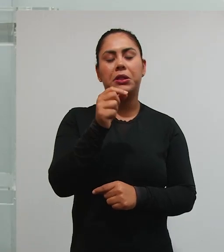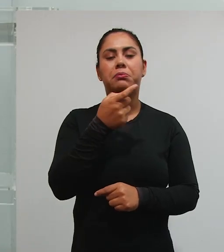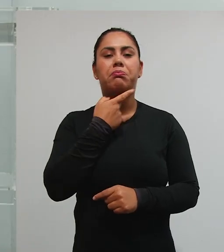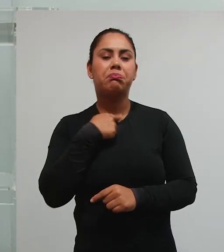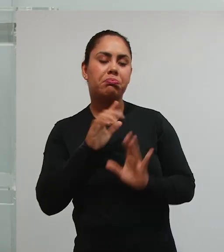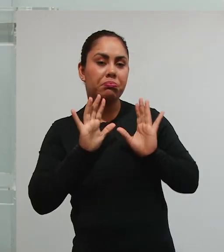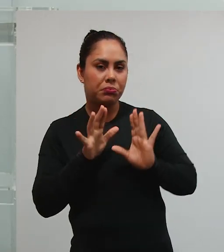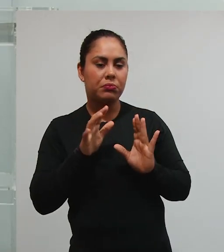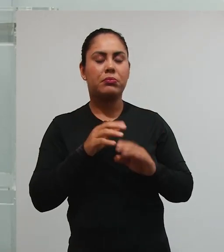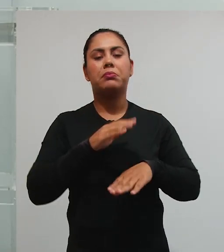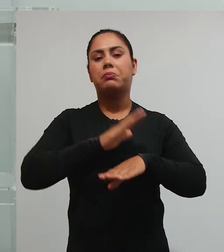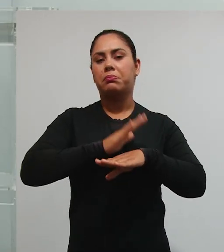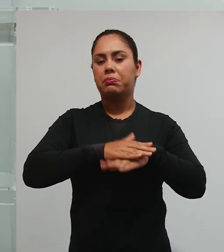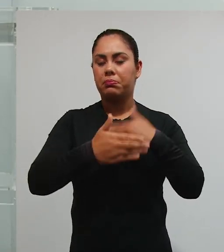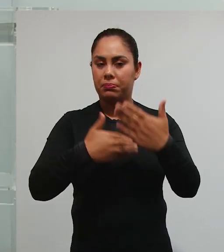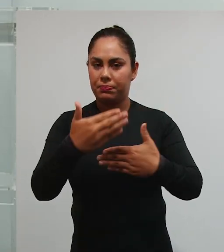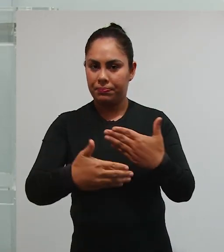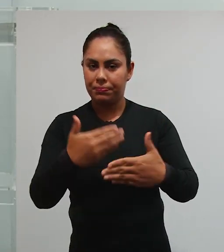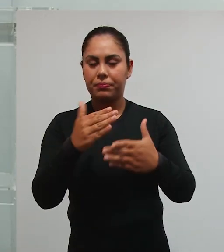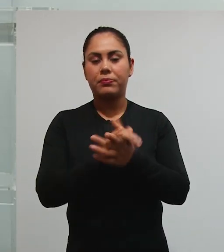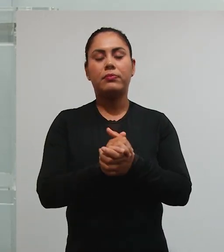vocês optaram aí por conduzir.